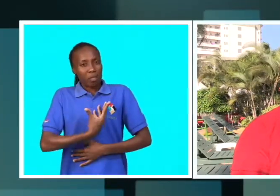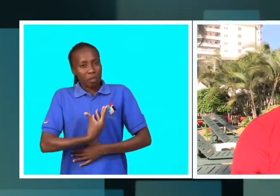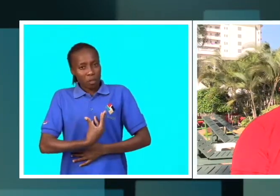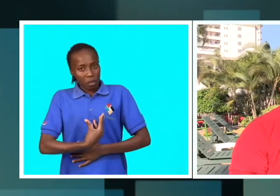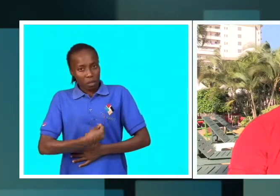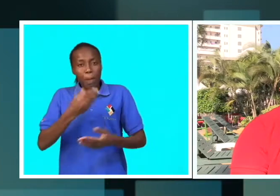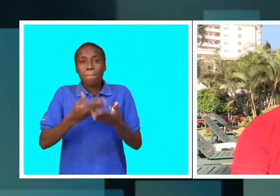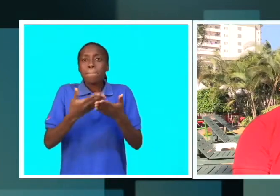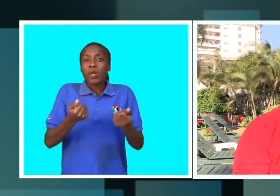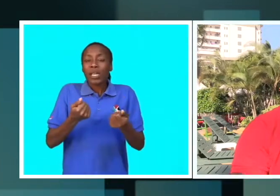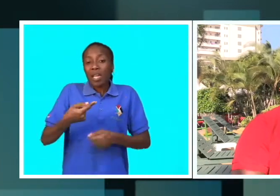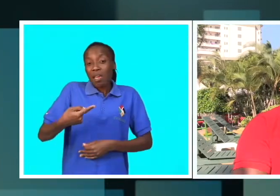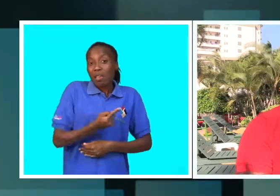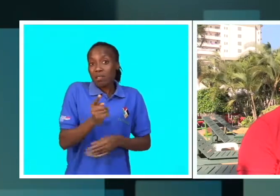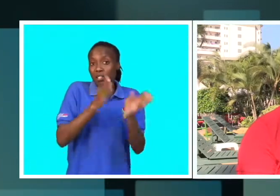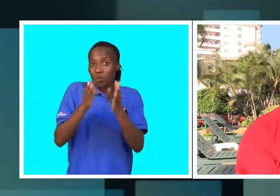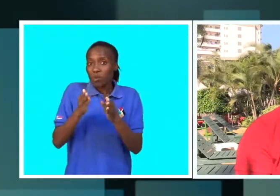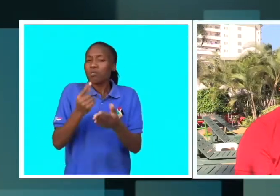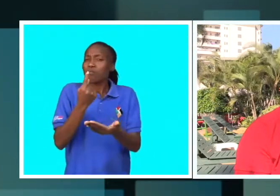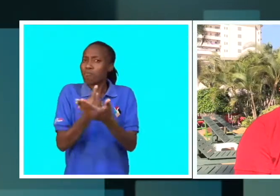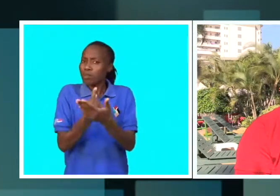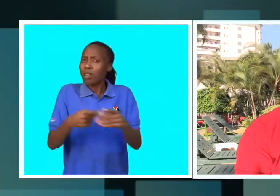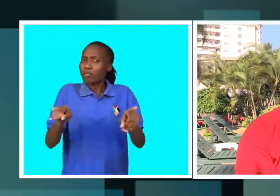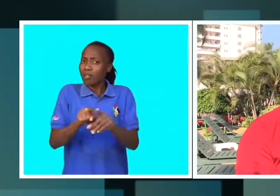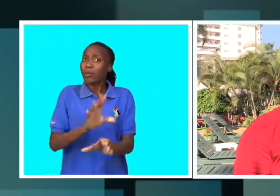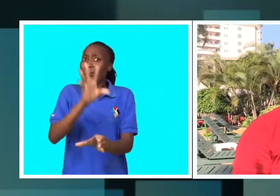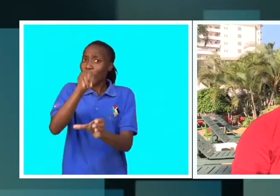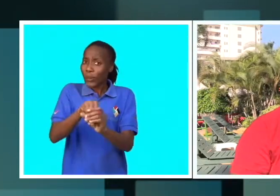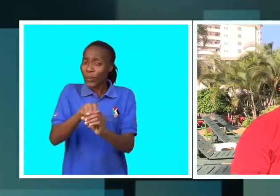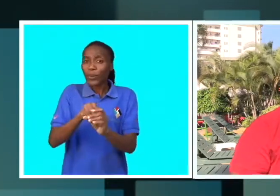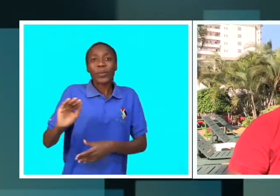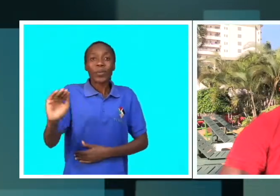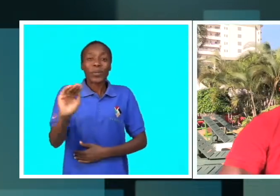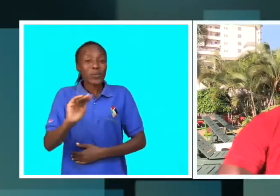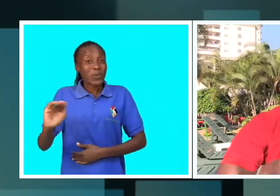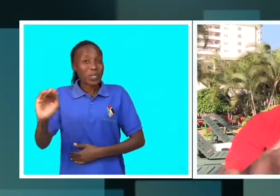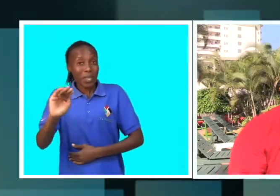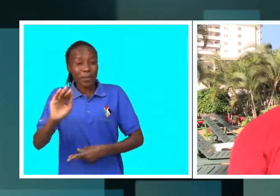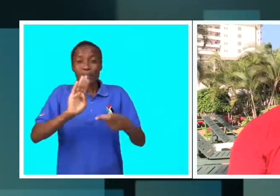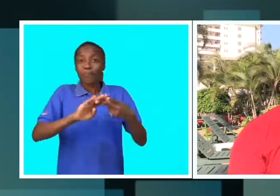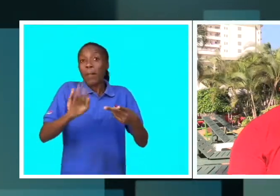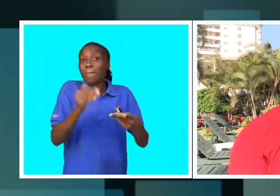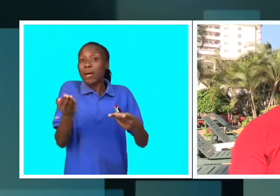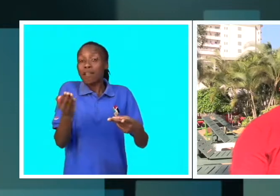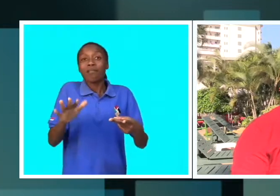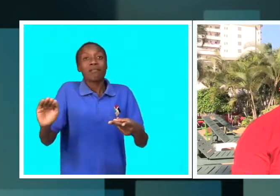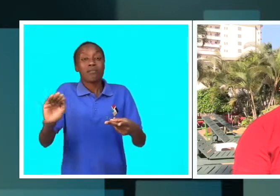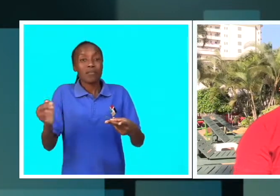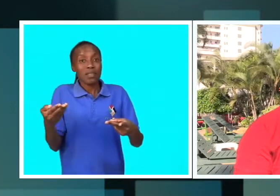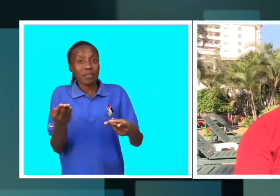afirmação enquanto sujeitos úteis à própria sociedade. E para a sociedade,